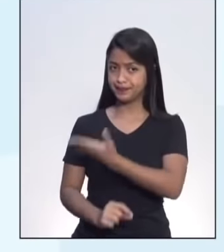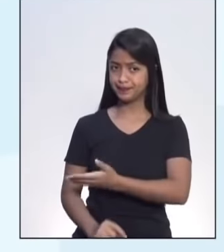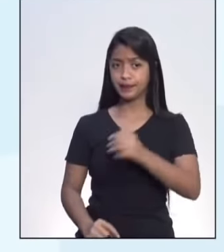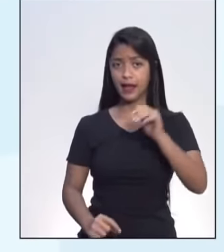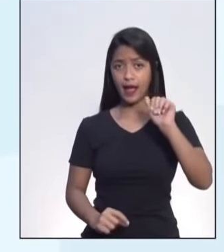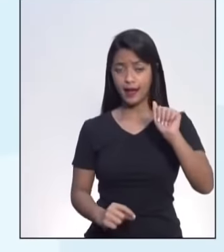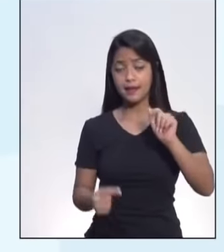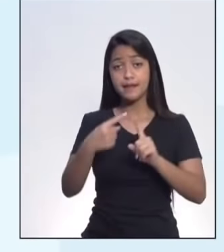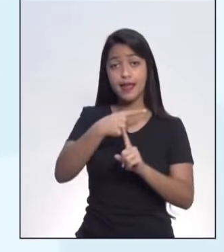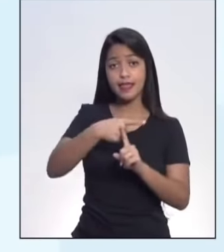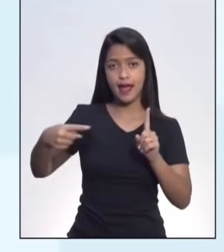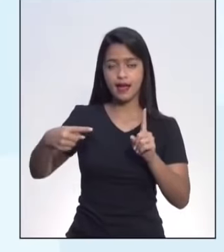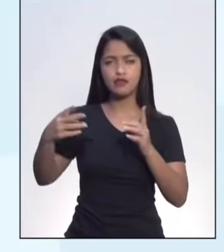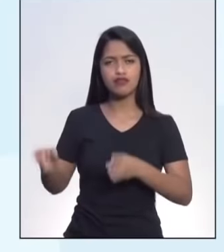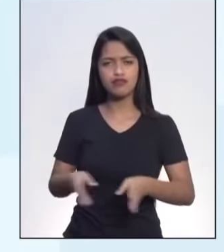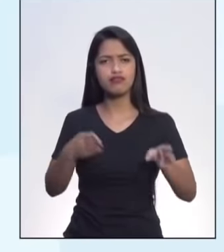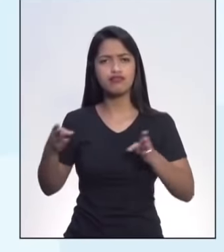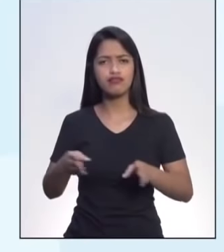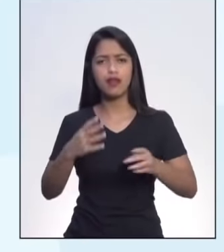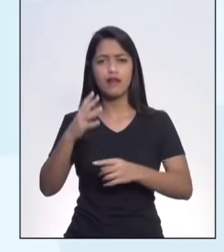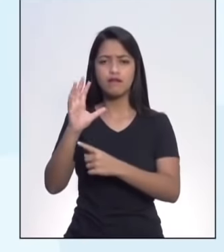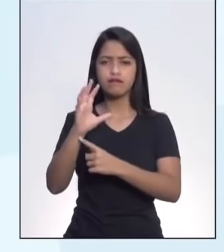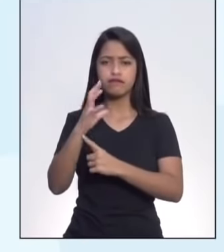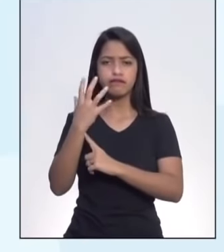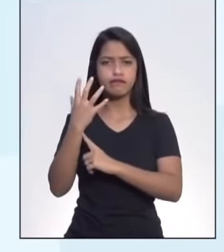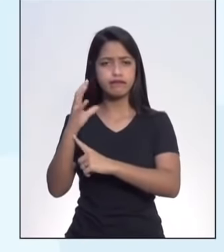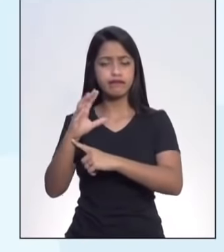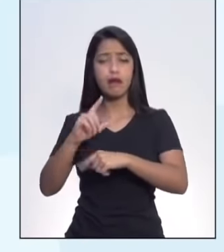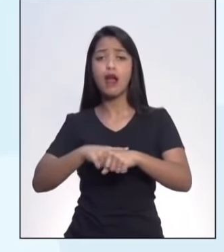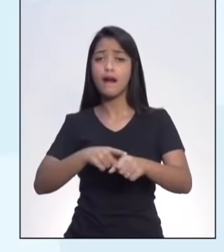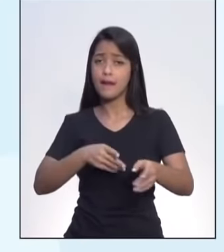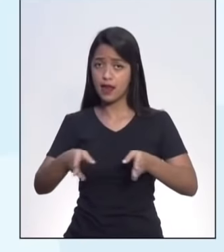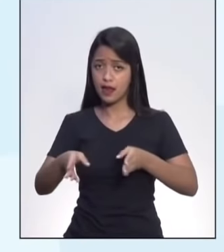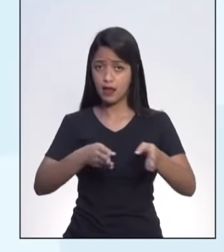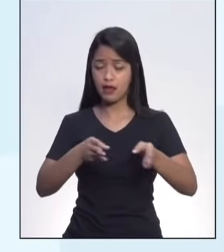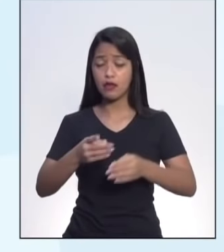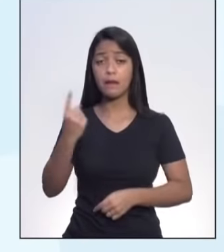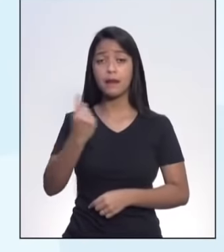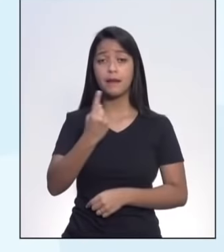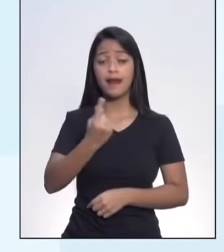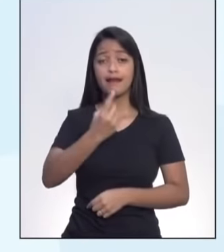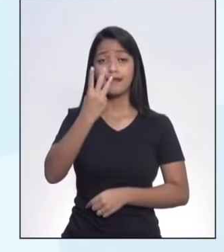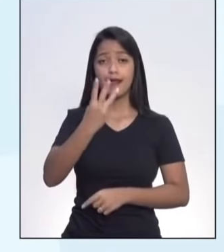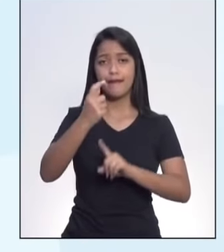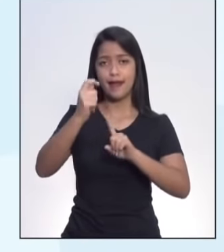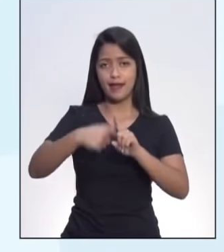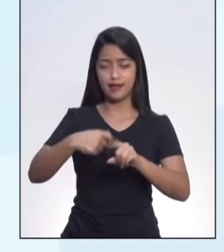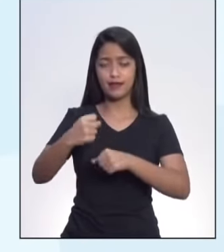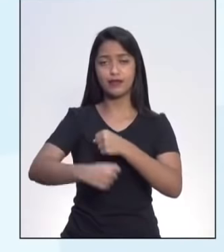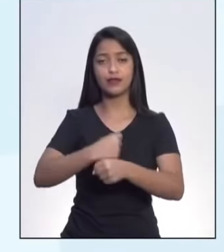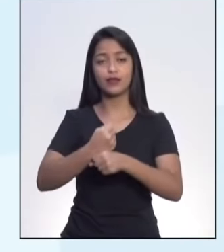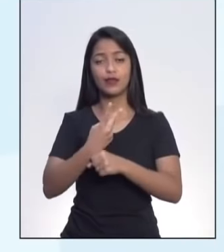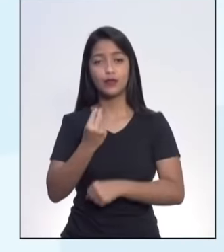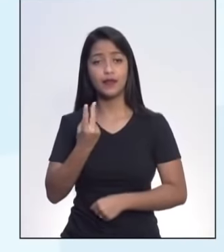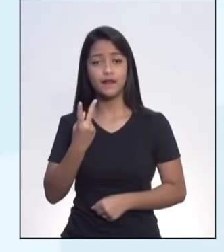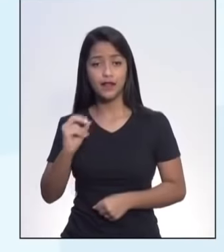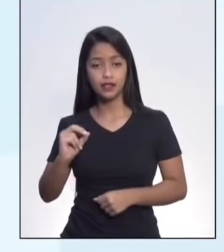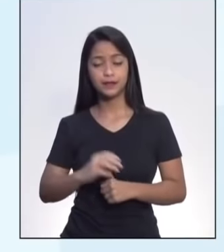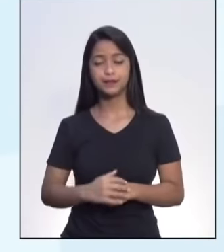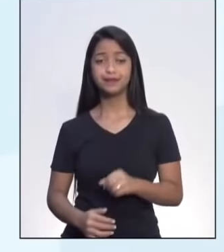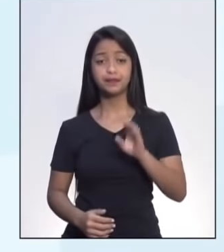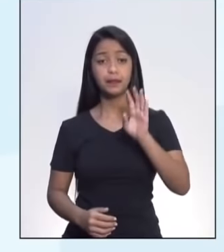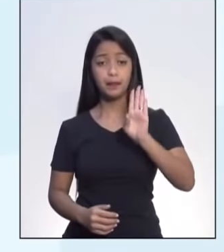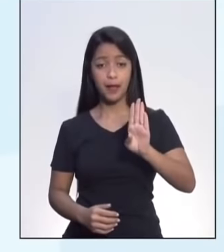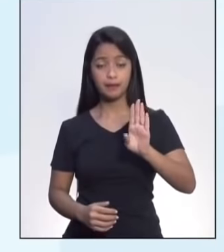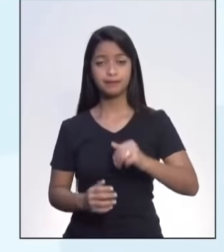de ventiladores deu-se nesse período, ou seja, no primeiro trimestre de 2020. Tá ok? Na letra B, mais da